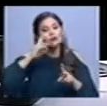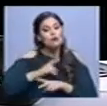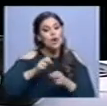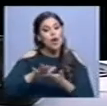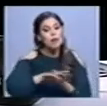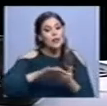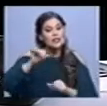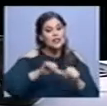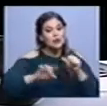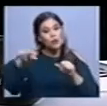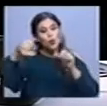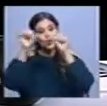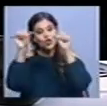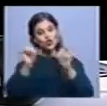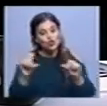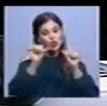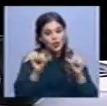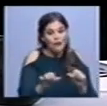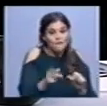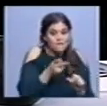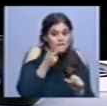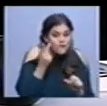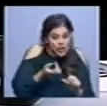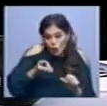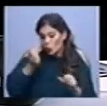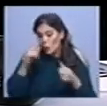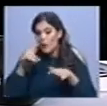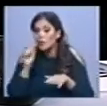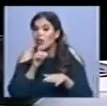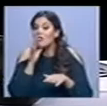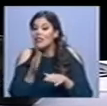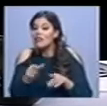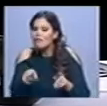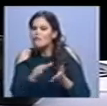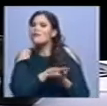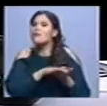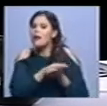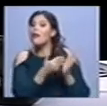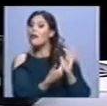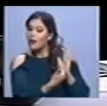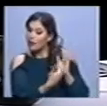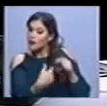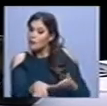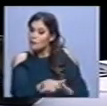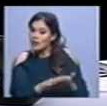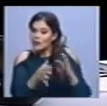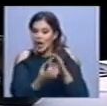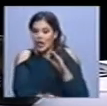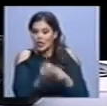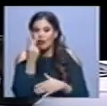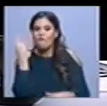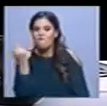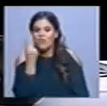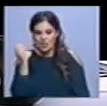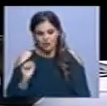químico noutros sistemas pode não indicar vida, mas pode indicar que está ali um elemento basilar na formação de vida. Portanto,